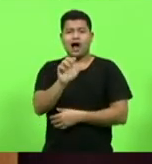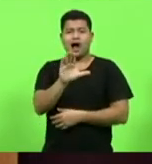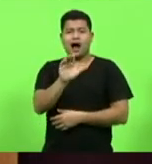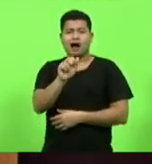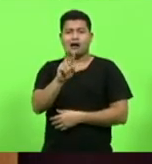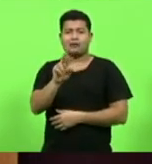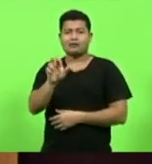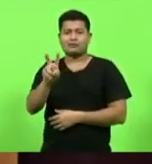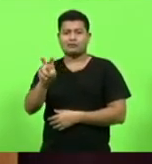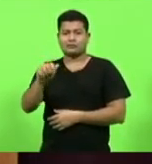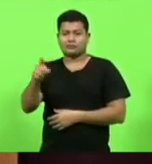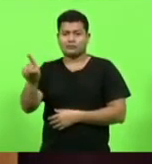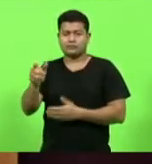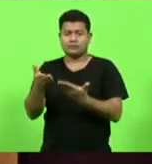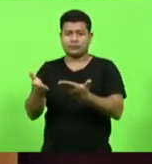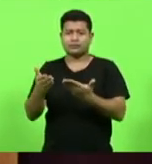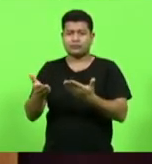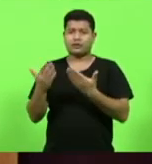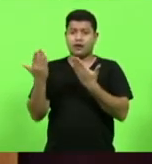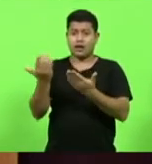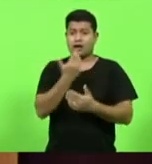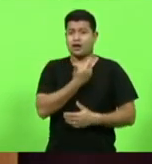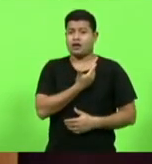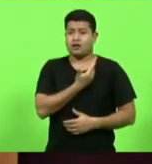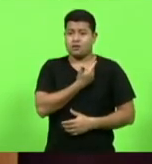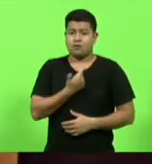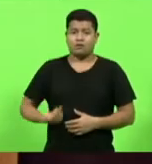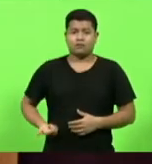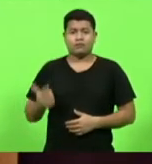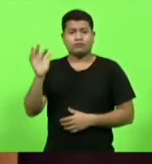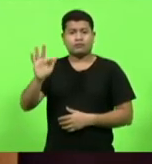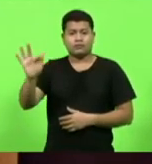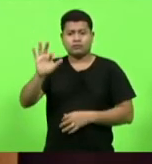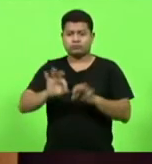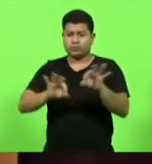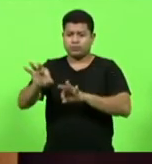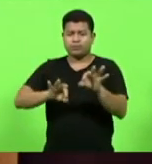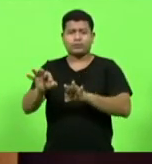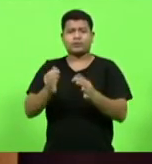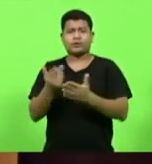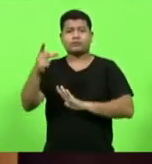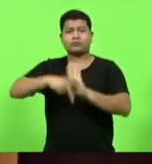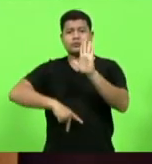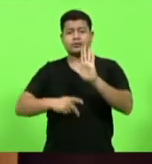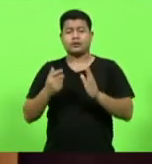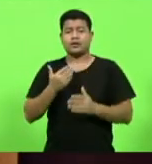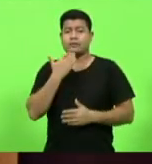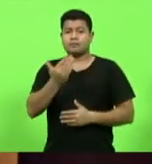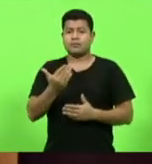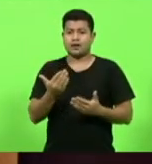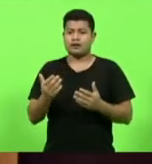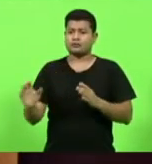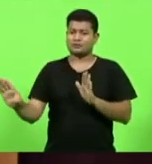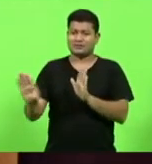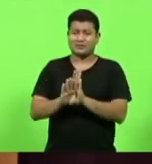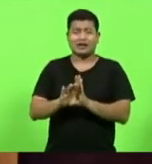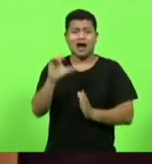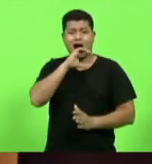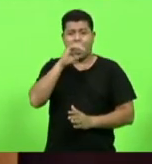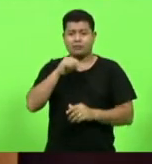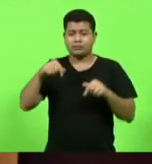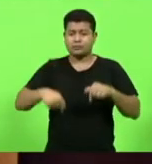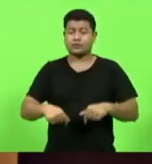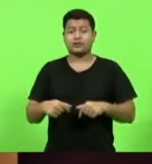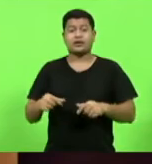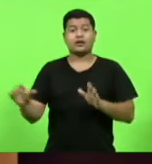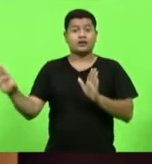preparando o projeto. Peço que essa matéria tenha prioridade e que chegue o quanto antes nessa casa. Quando